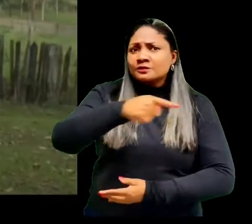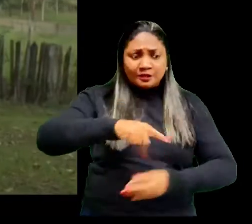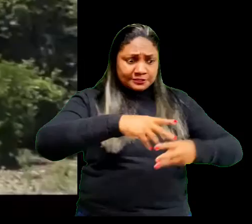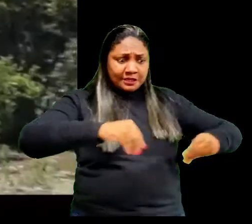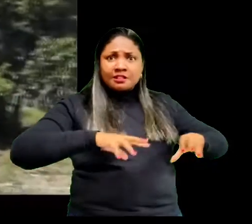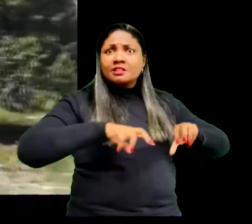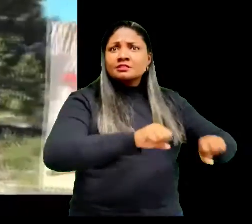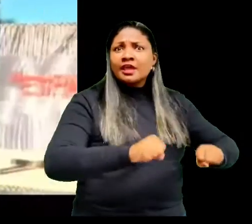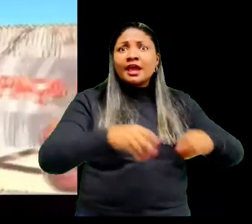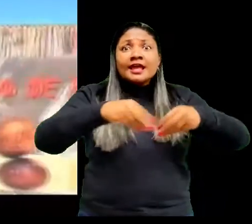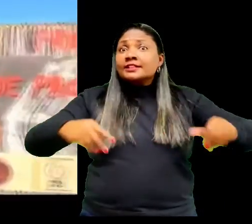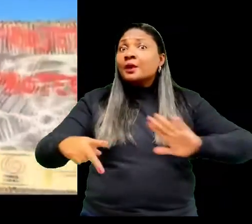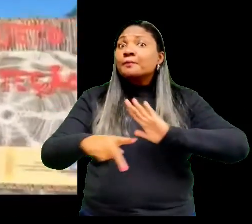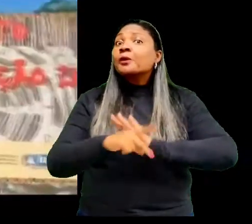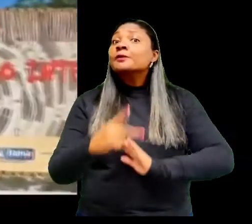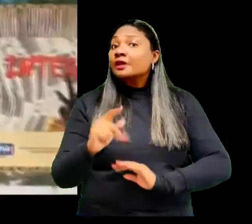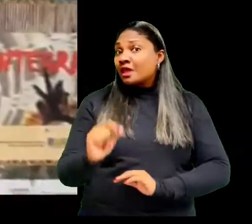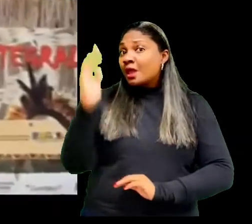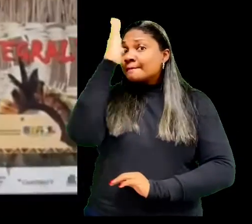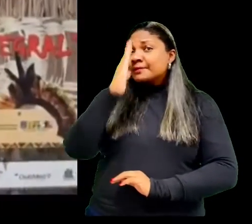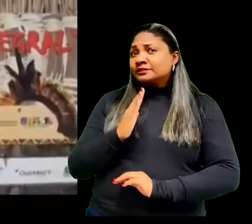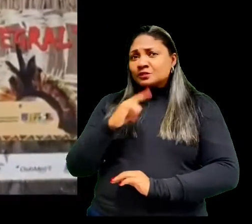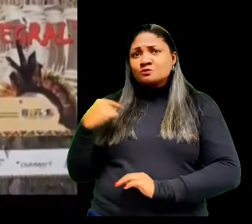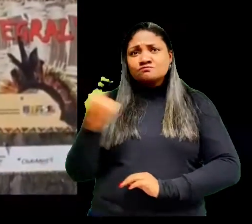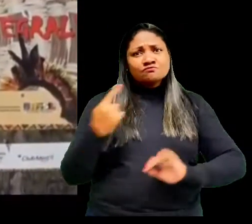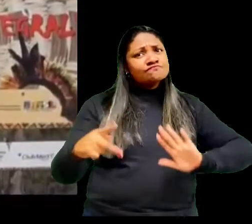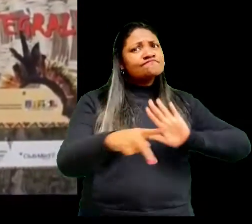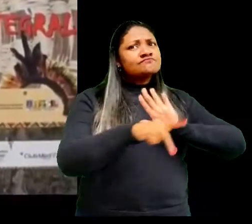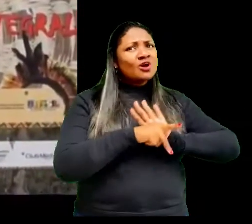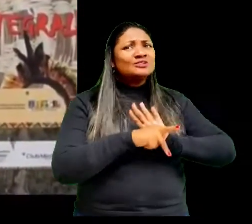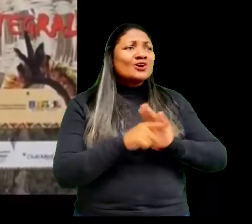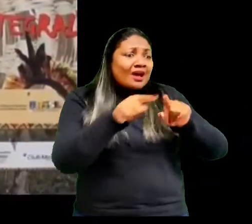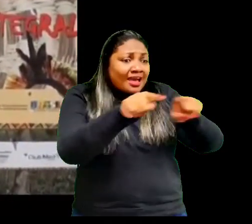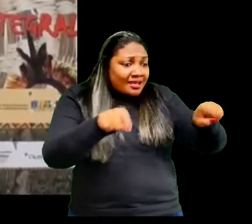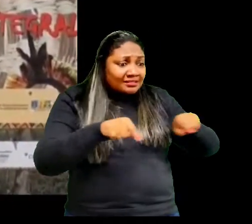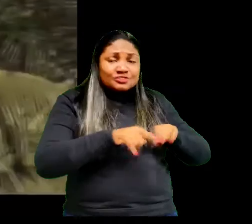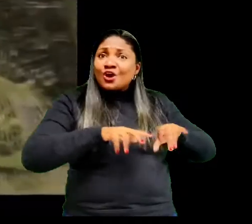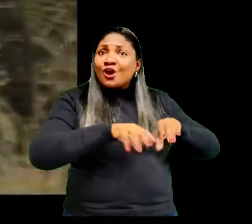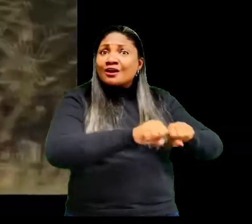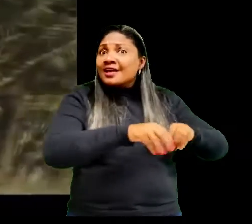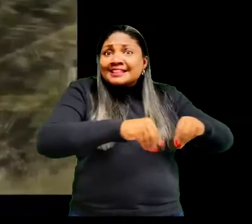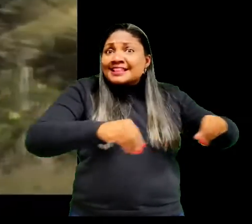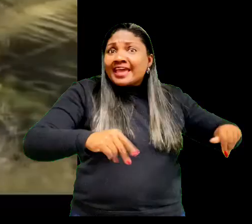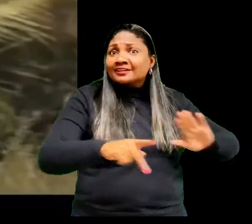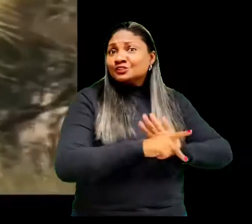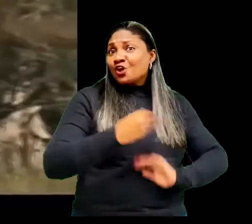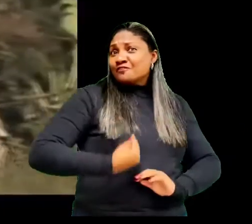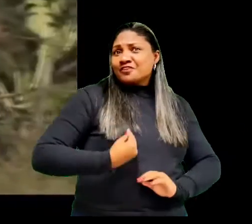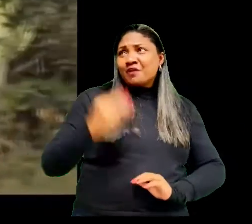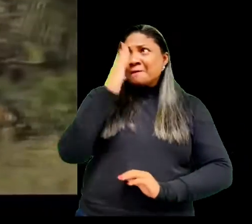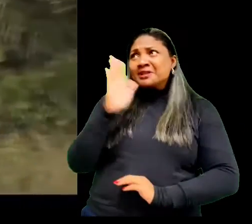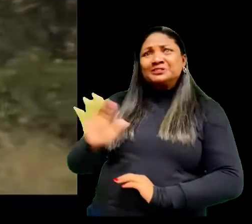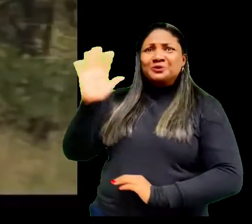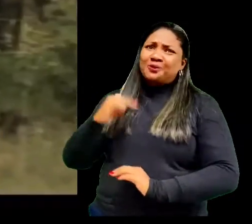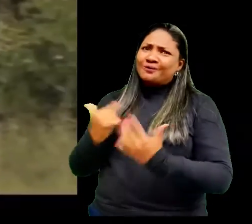das nossas terras. Que a terra do Brasil, você sabe que era nossa. A gente quer apenas um pedacinho de terra para sobreviver, não queremos o Brasil